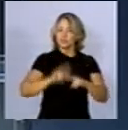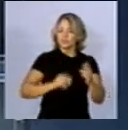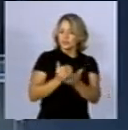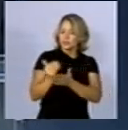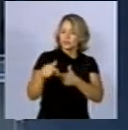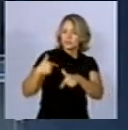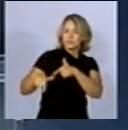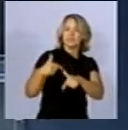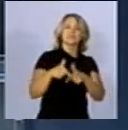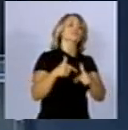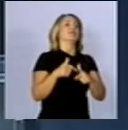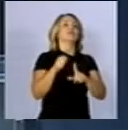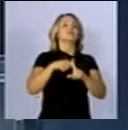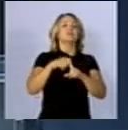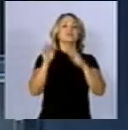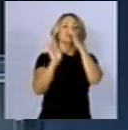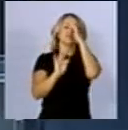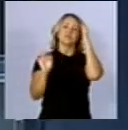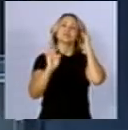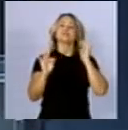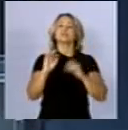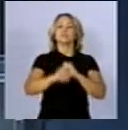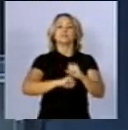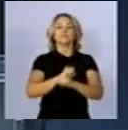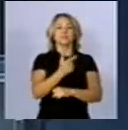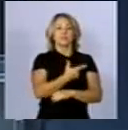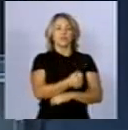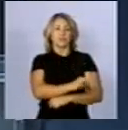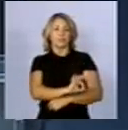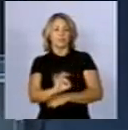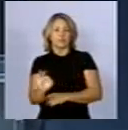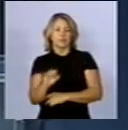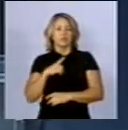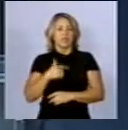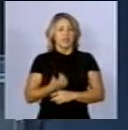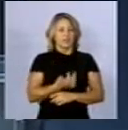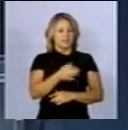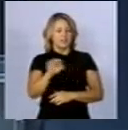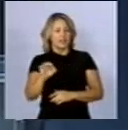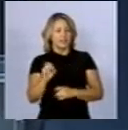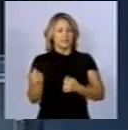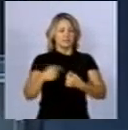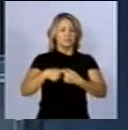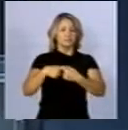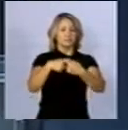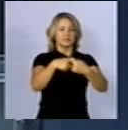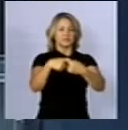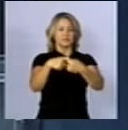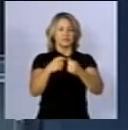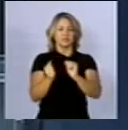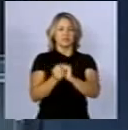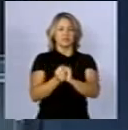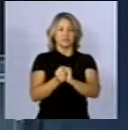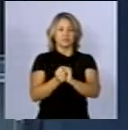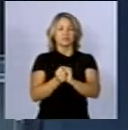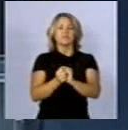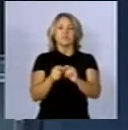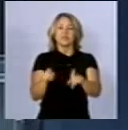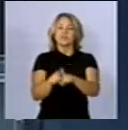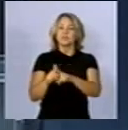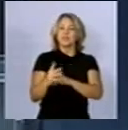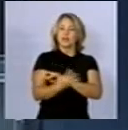efetivamente em fevereiro de 2000. Tem 10 associadas, eh entre elas